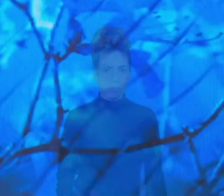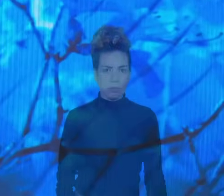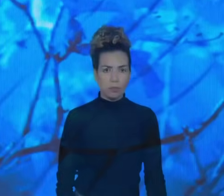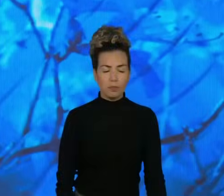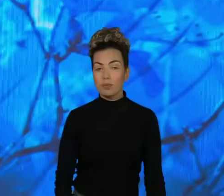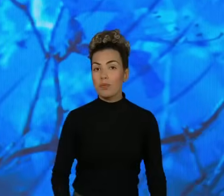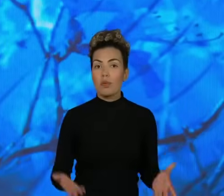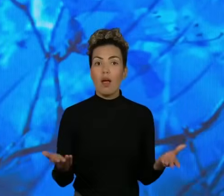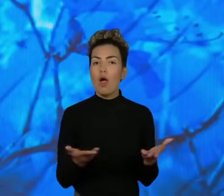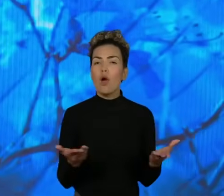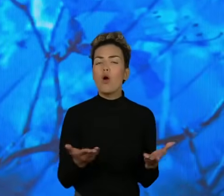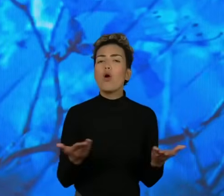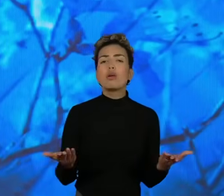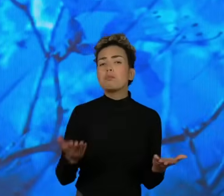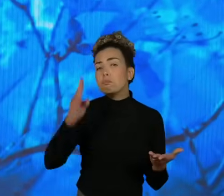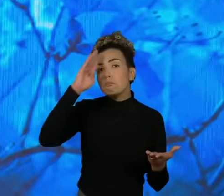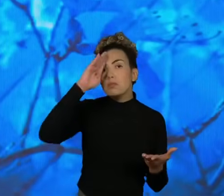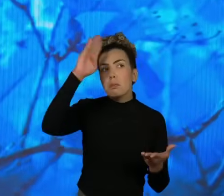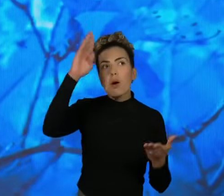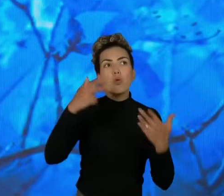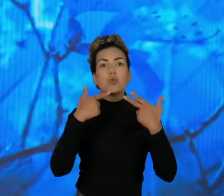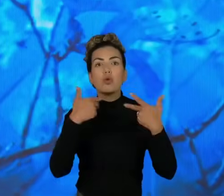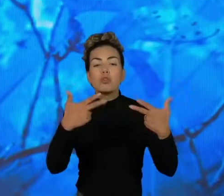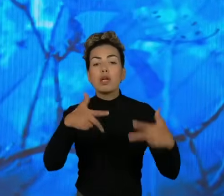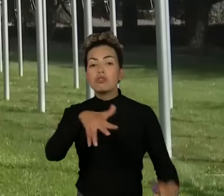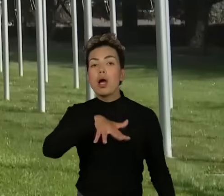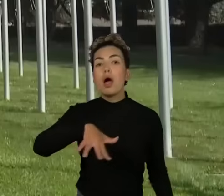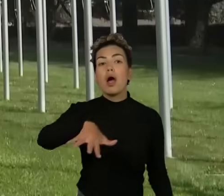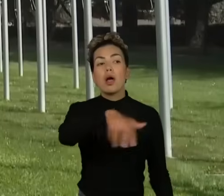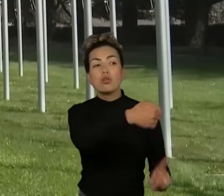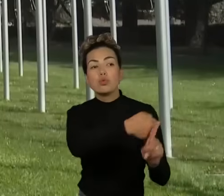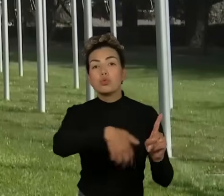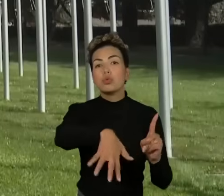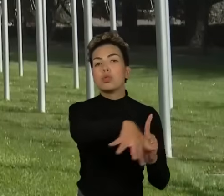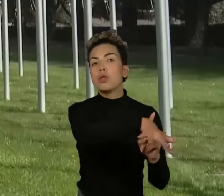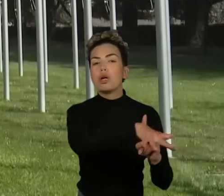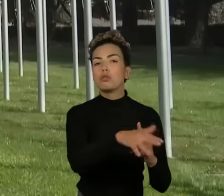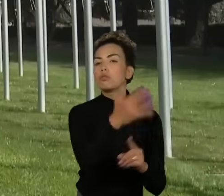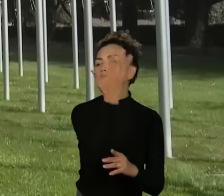Vamos agora às principais notícias da área socioambiental.